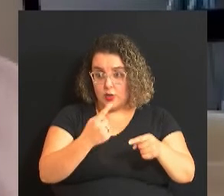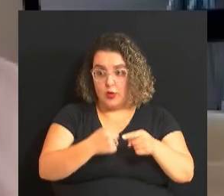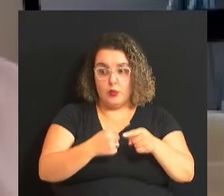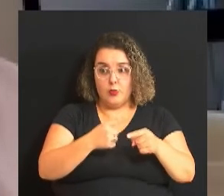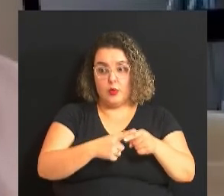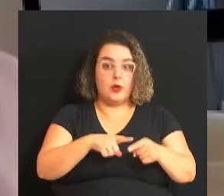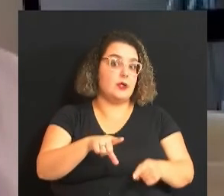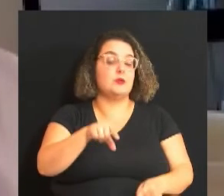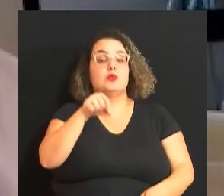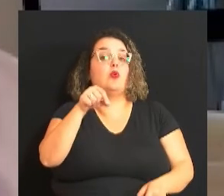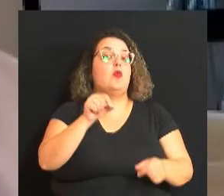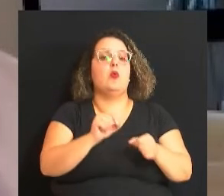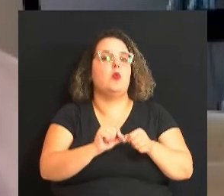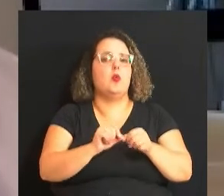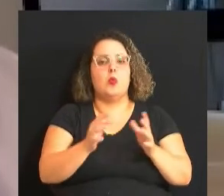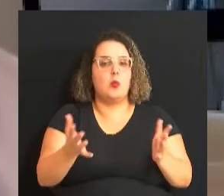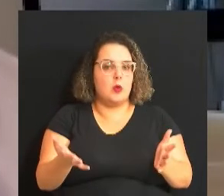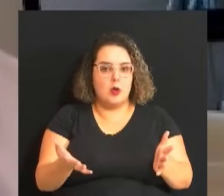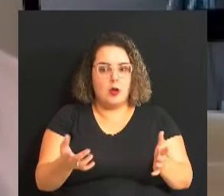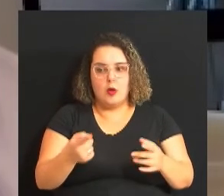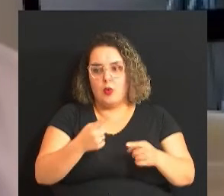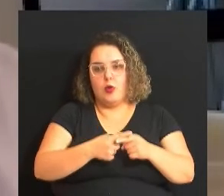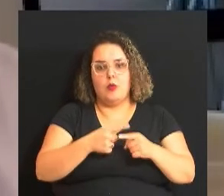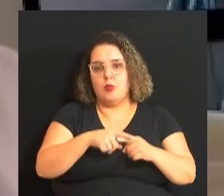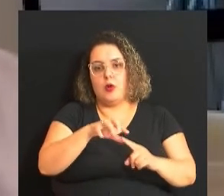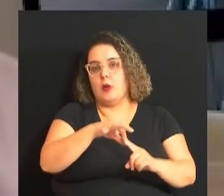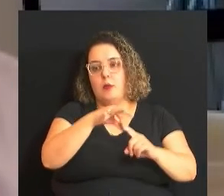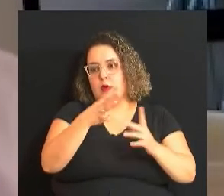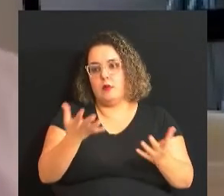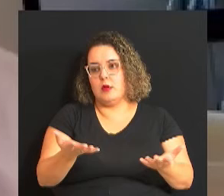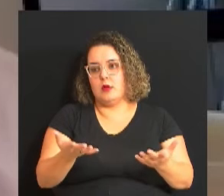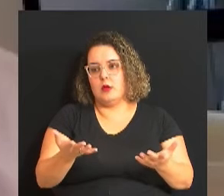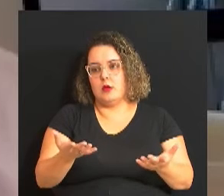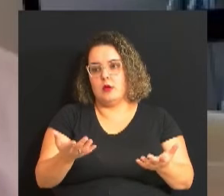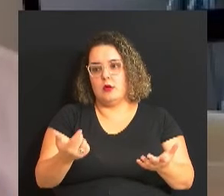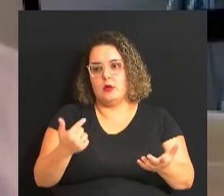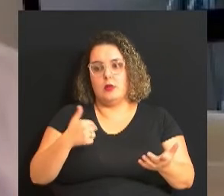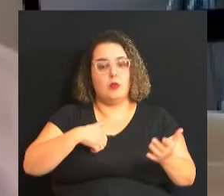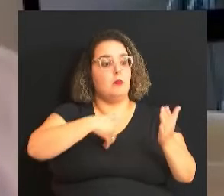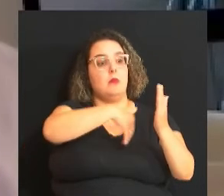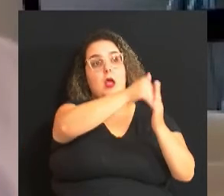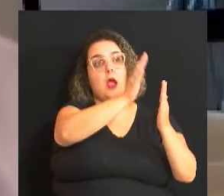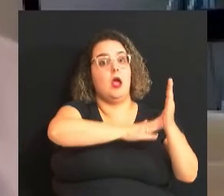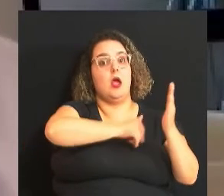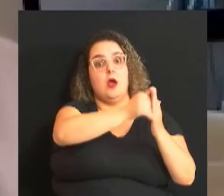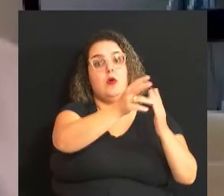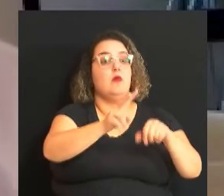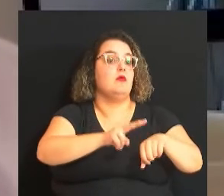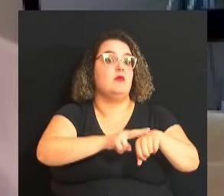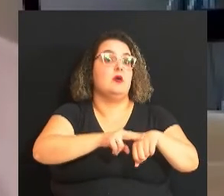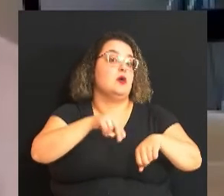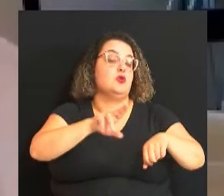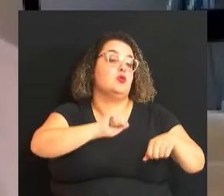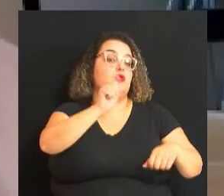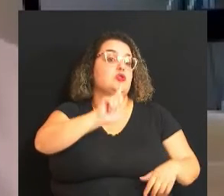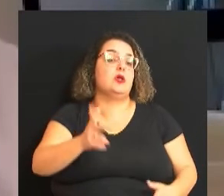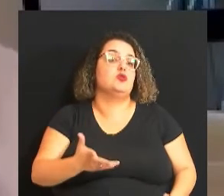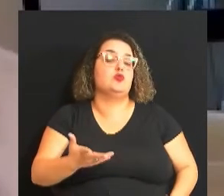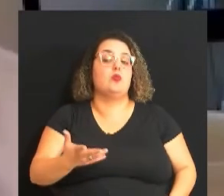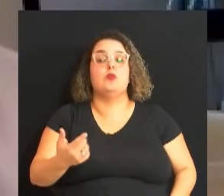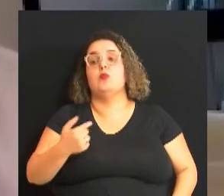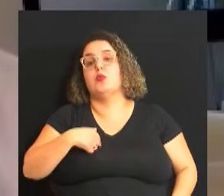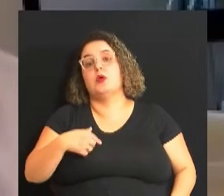escolheu fazer ou porque é sua preferência, que nem eu pintar a minha parede de verde ou pintar de azul porque eu gosto mais de uma ou de